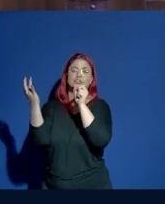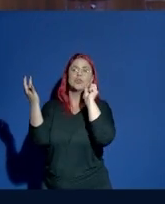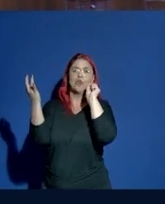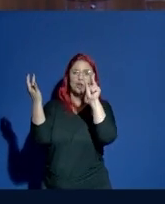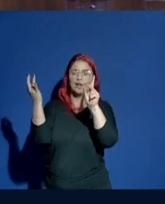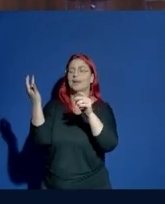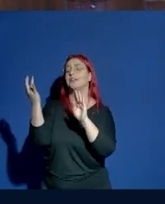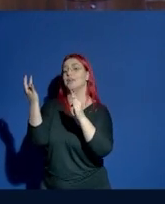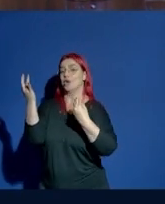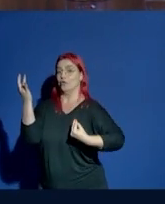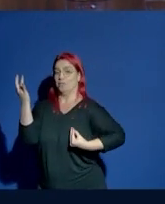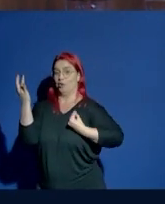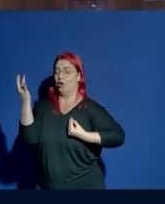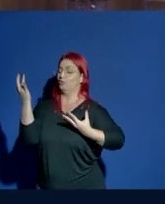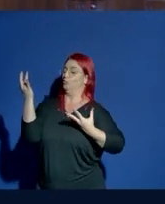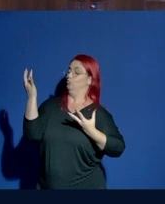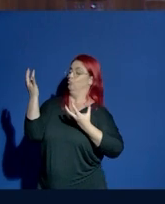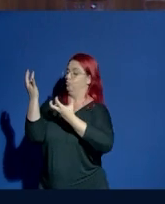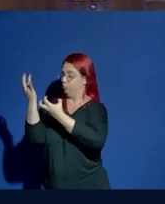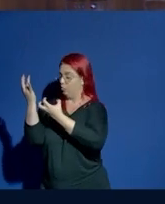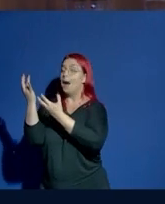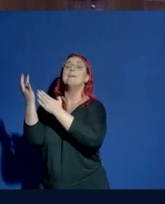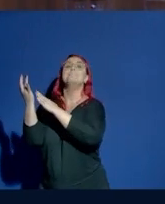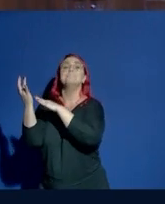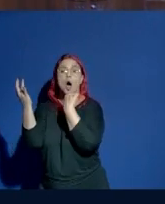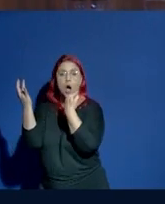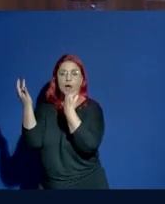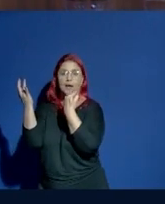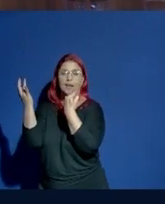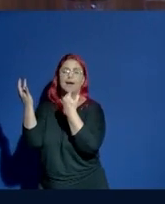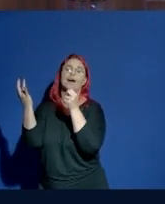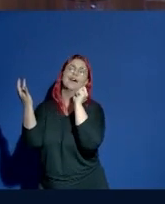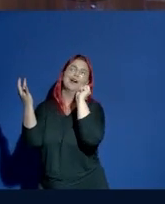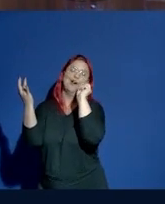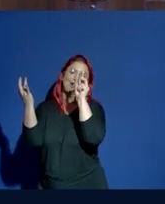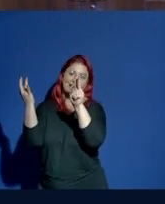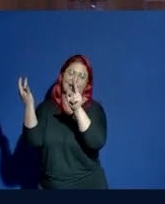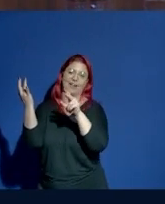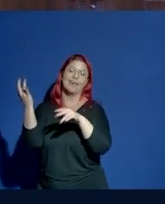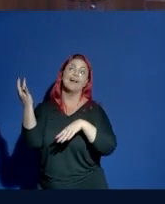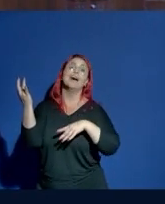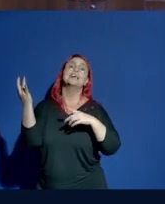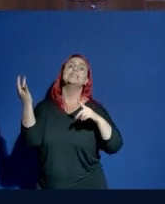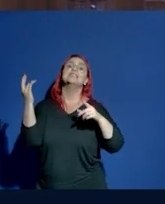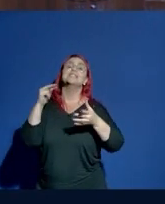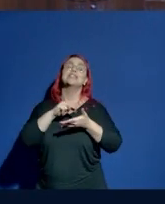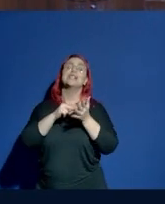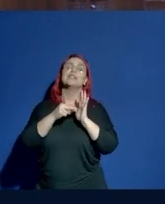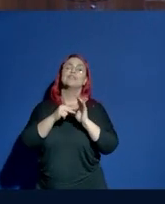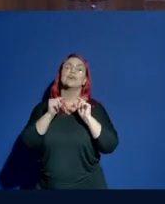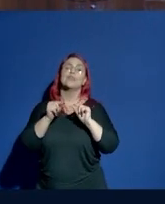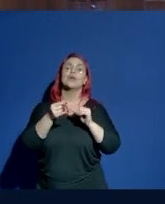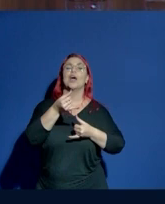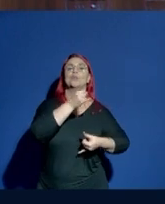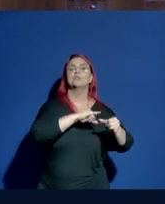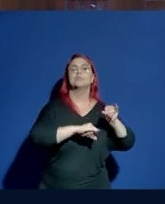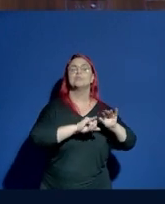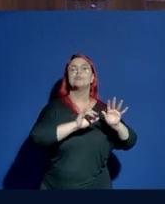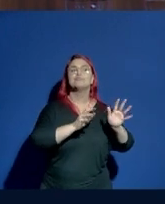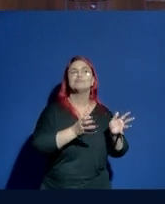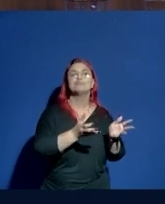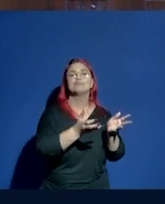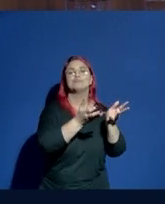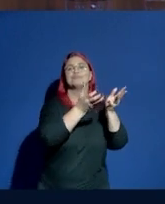com a utilização do biológico. Isso aí volta a dar uma sobrevida maior aos defensivos químicos,